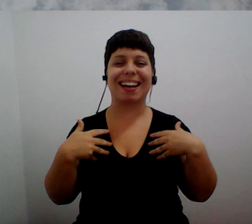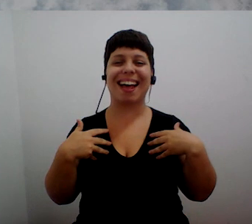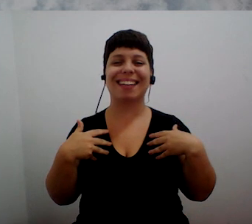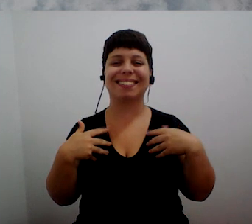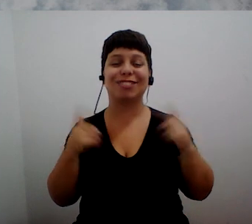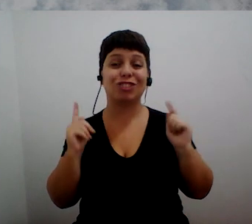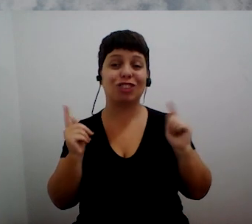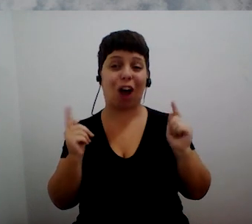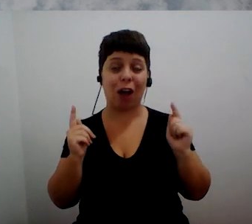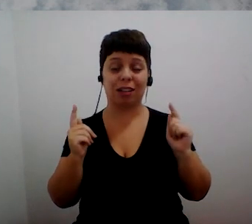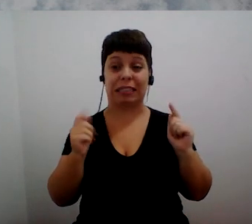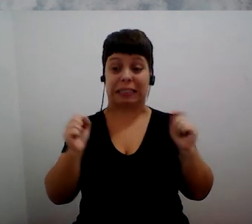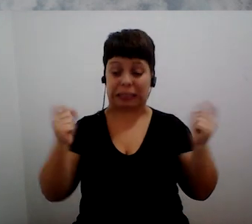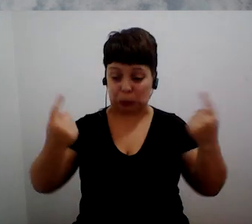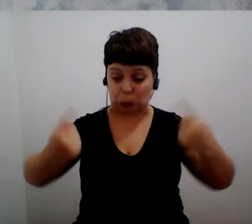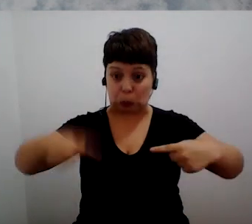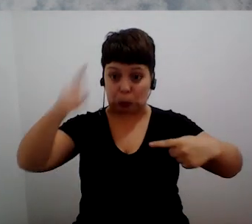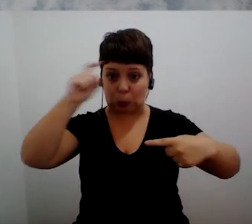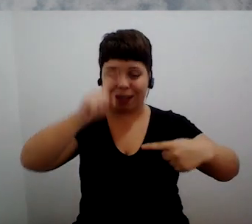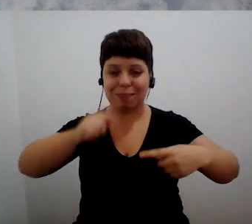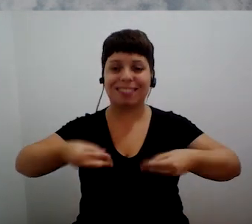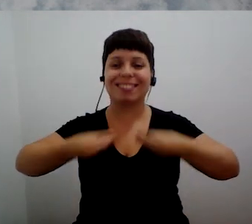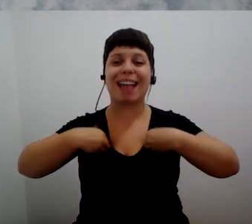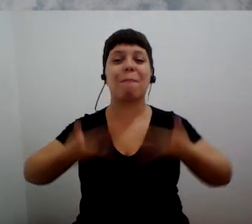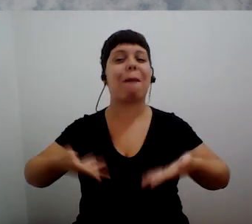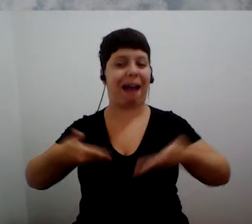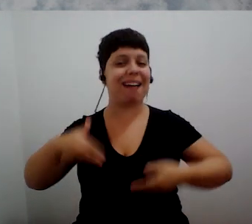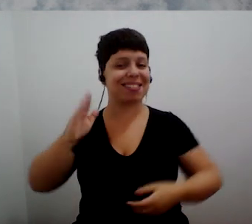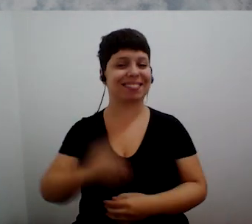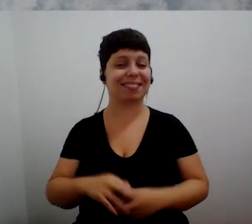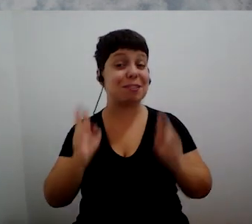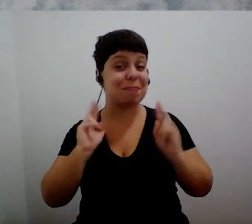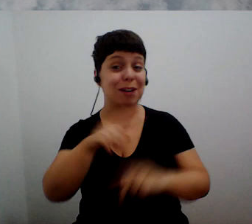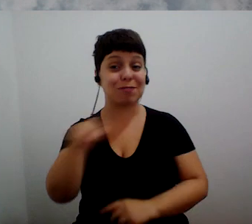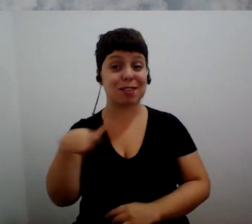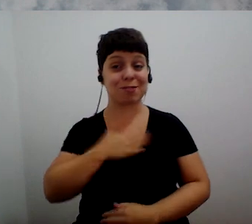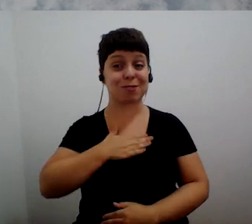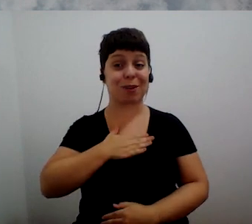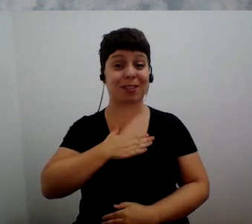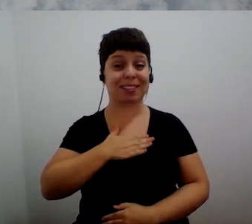so that we can face these difficult challenges, okay? So, hope you enjoy.